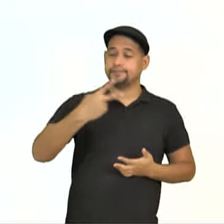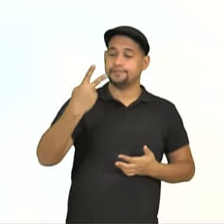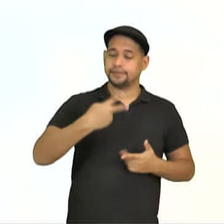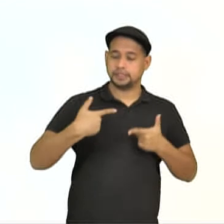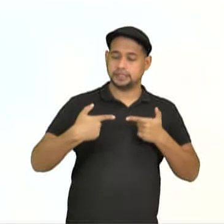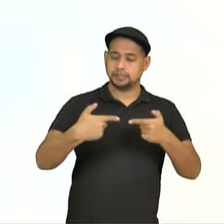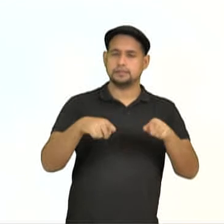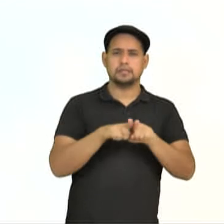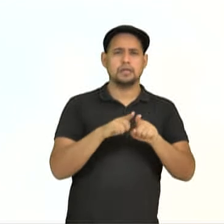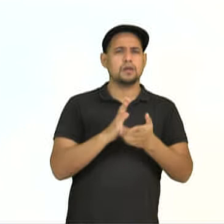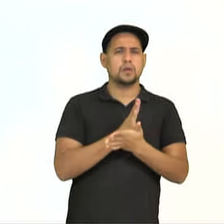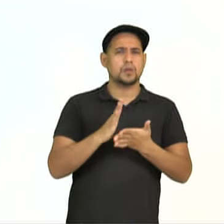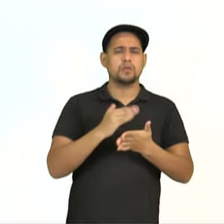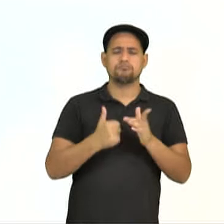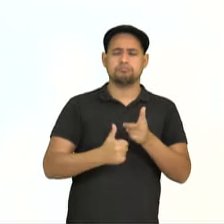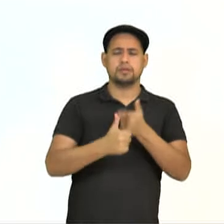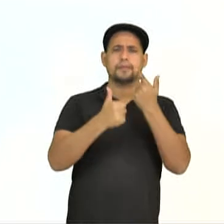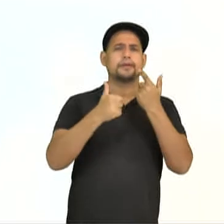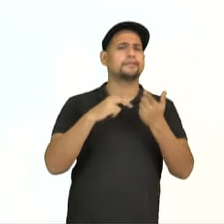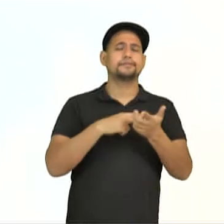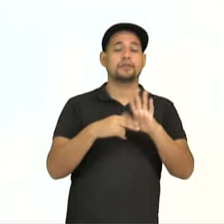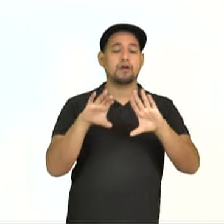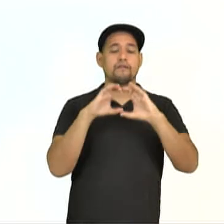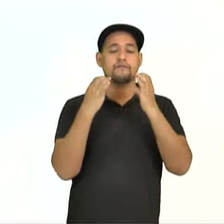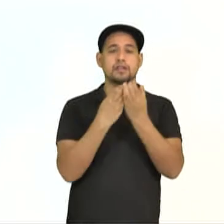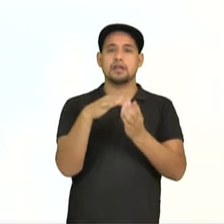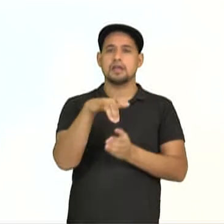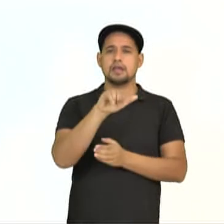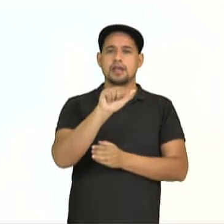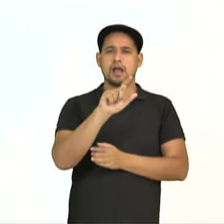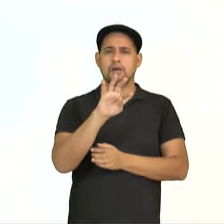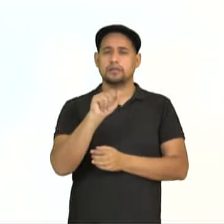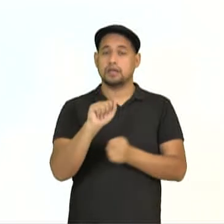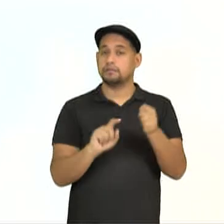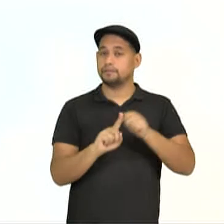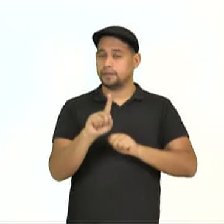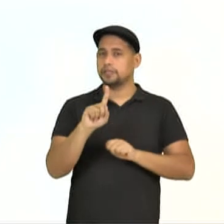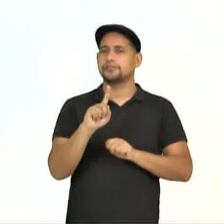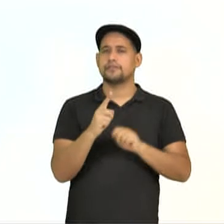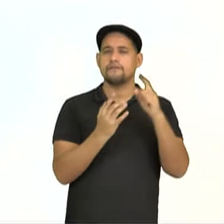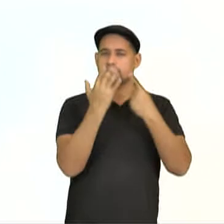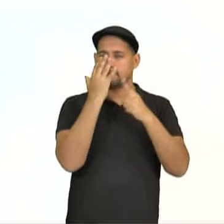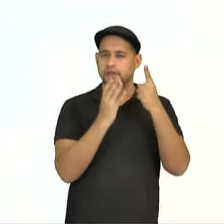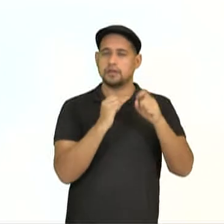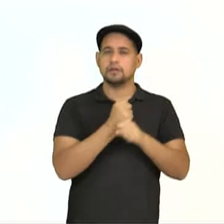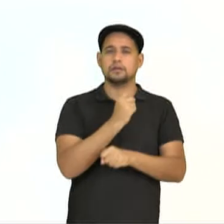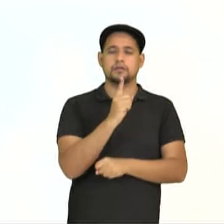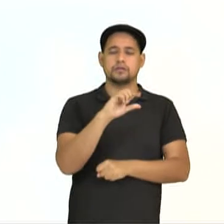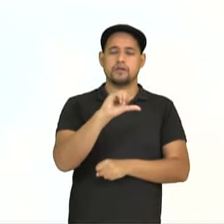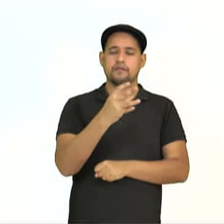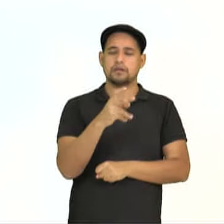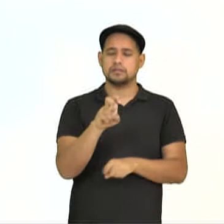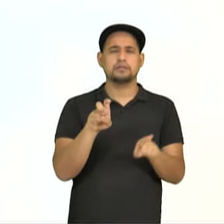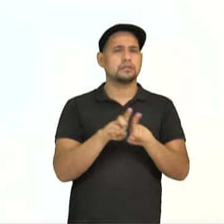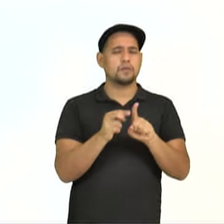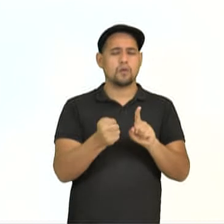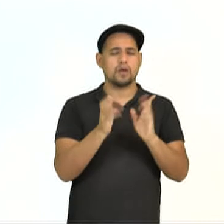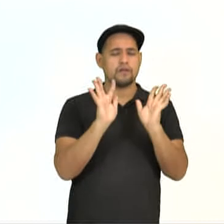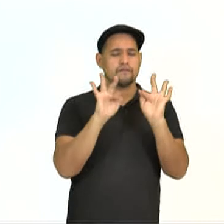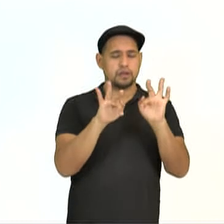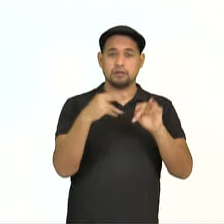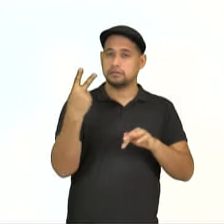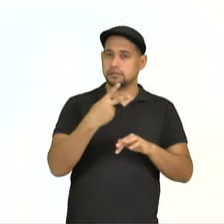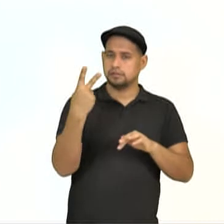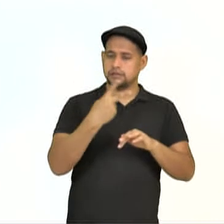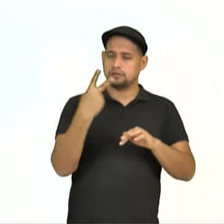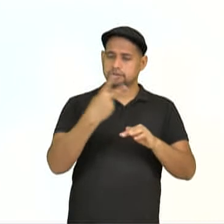Mundial. Um dos primeiros acordos, a Conferência de Yalta, em fevereiro de 1945, aí, na reta final da Segunda